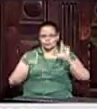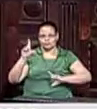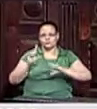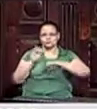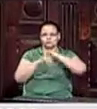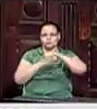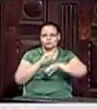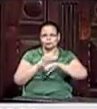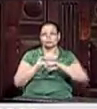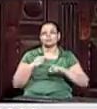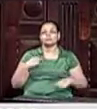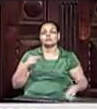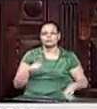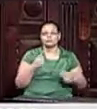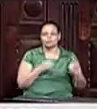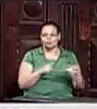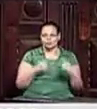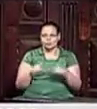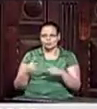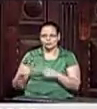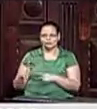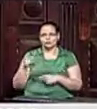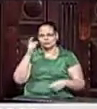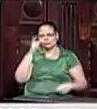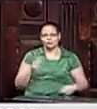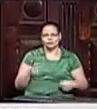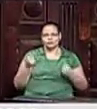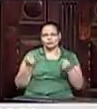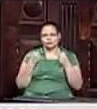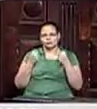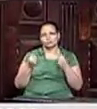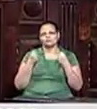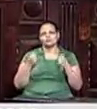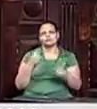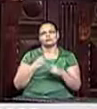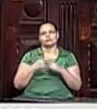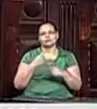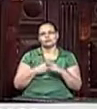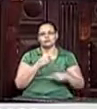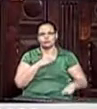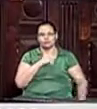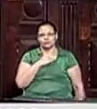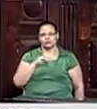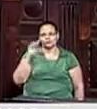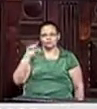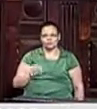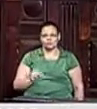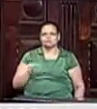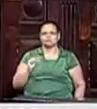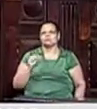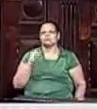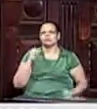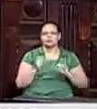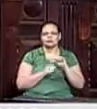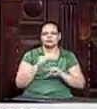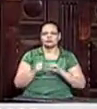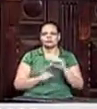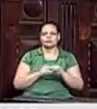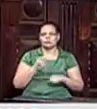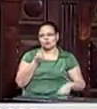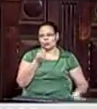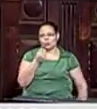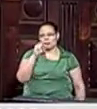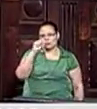vinha antes contrariava os interesses dos poderosos. É porque o salário mínimo teve reajuste e ganho real de